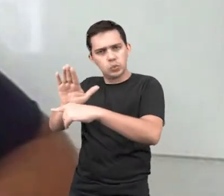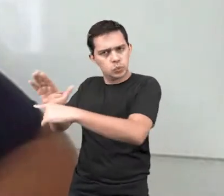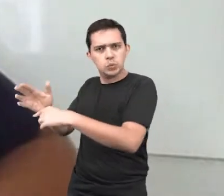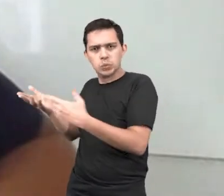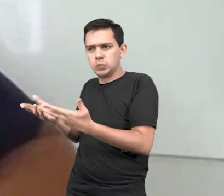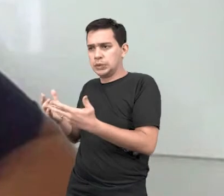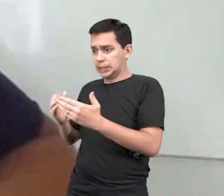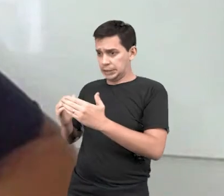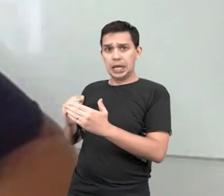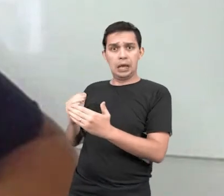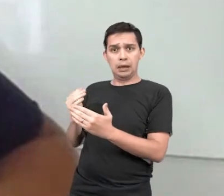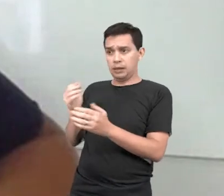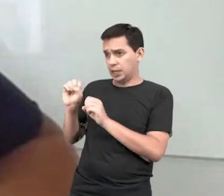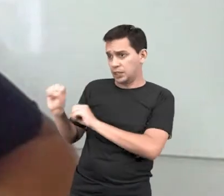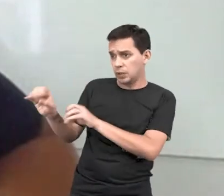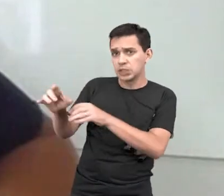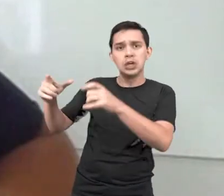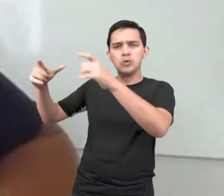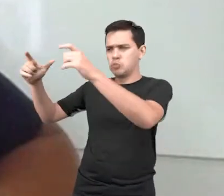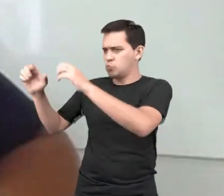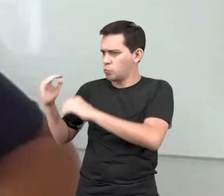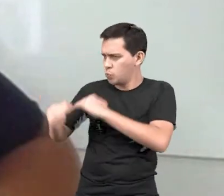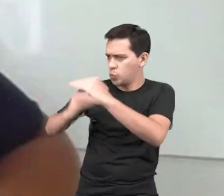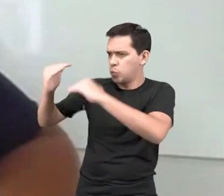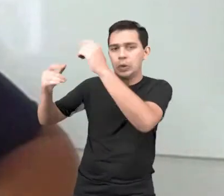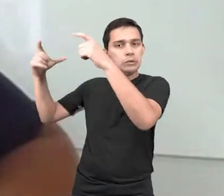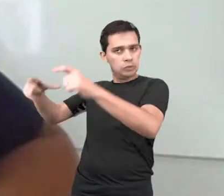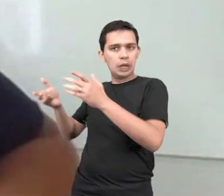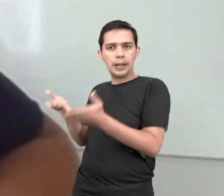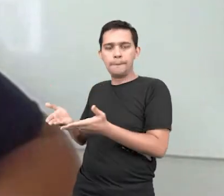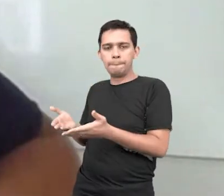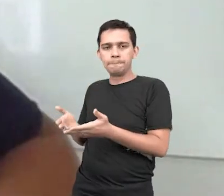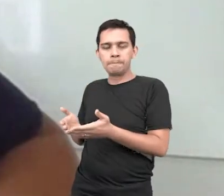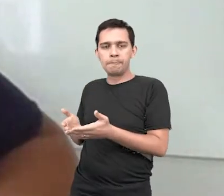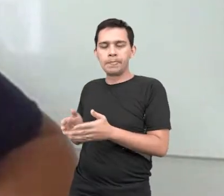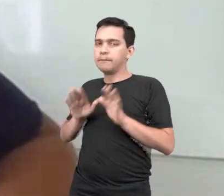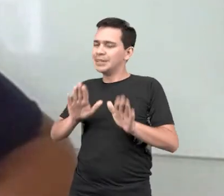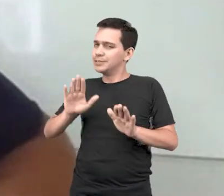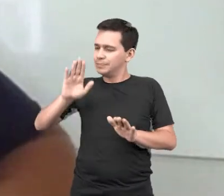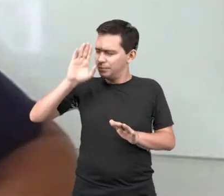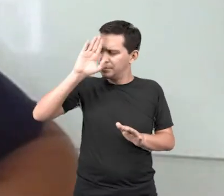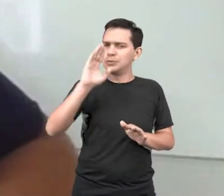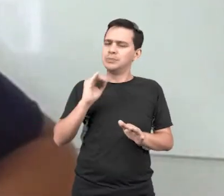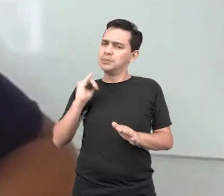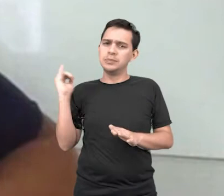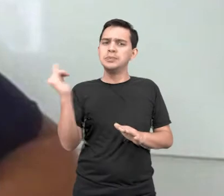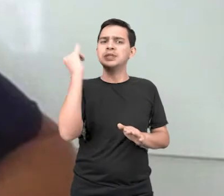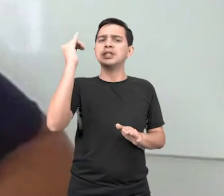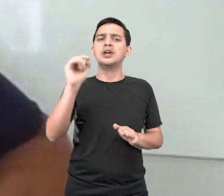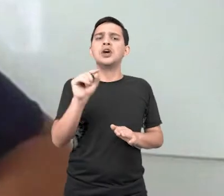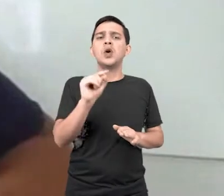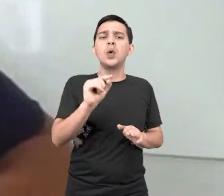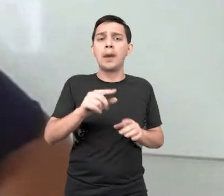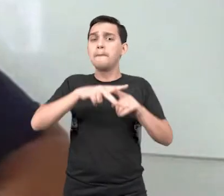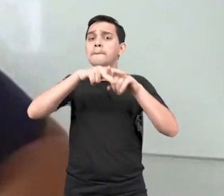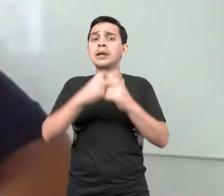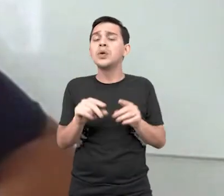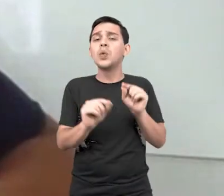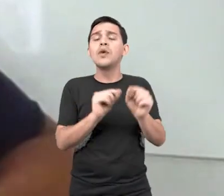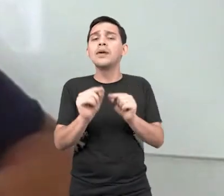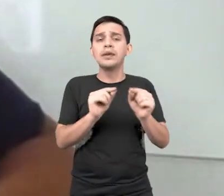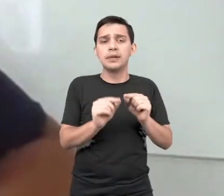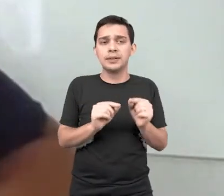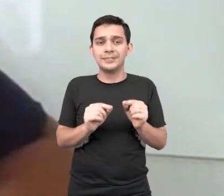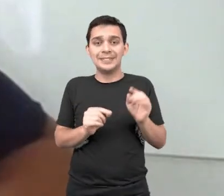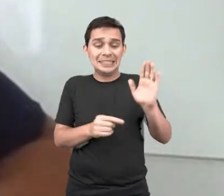imprescindíveis para o avanço da educação naquele território. E um ponto bastante importante é que o